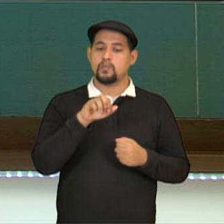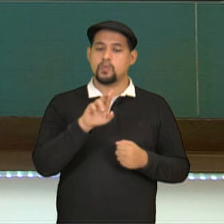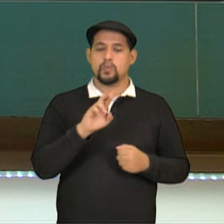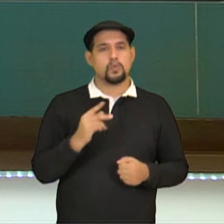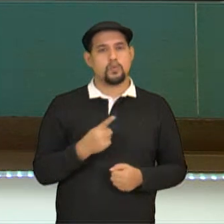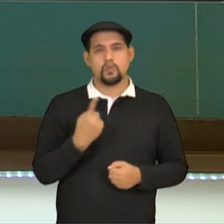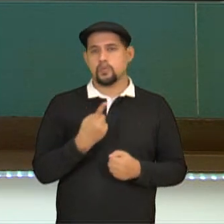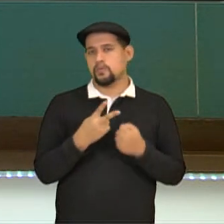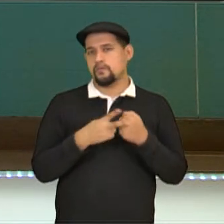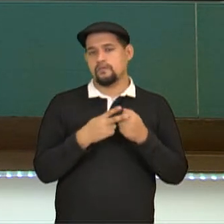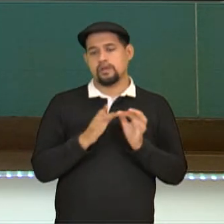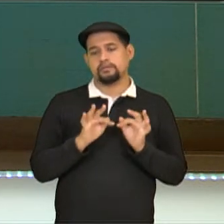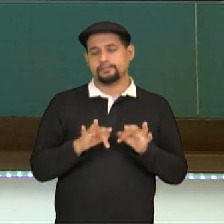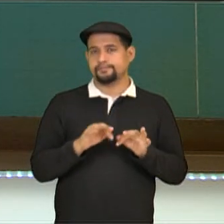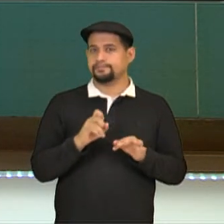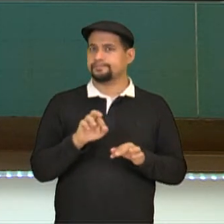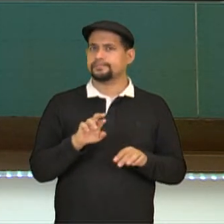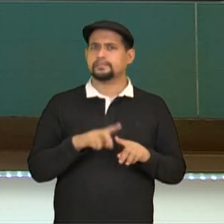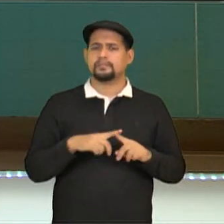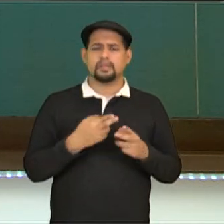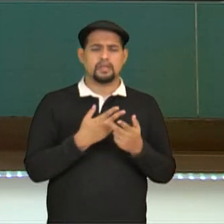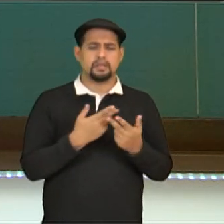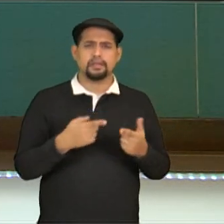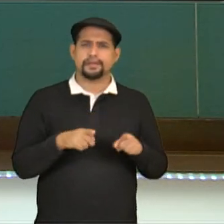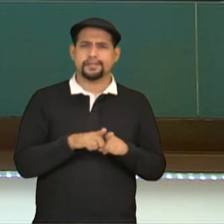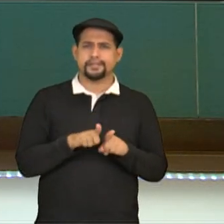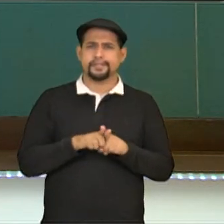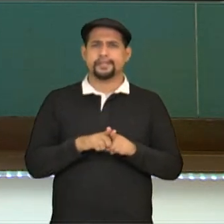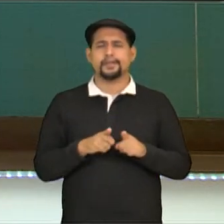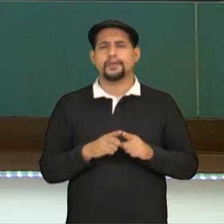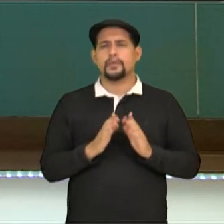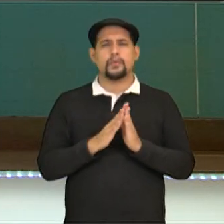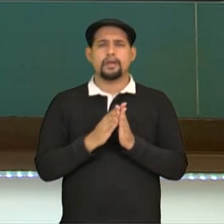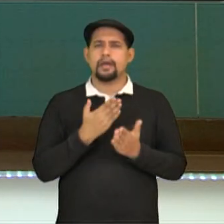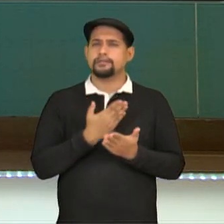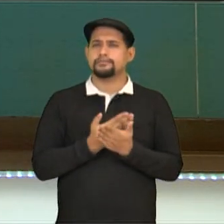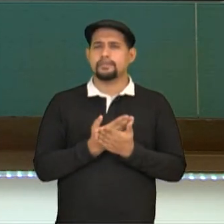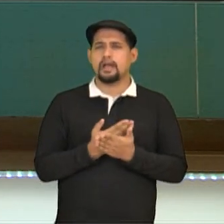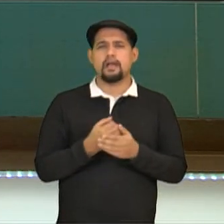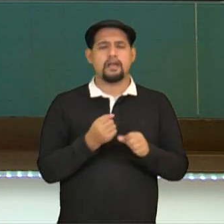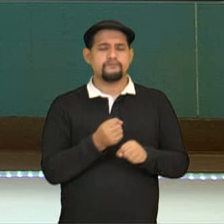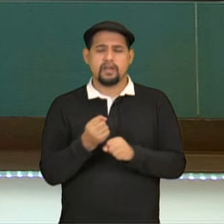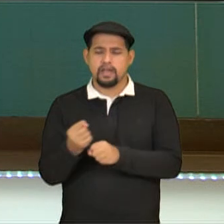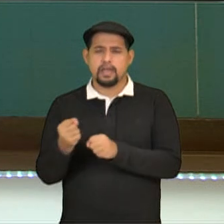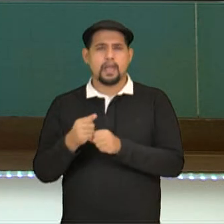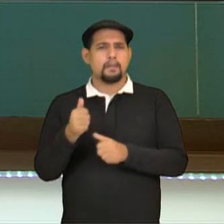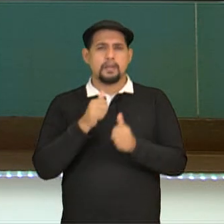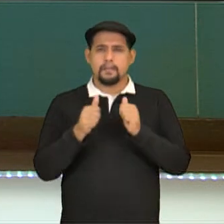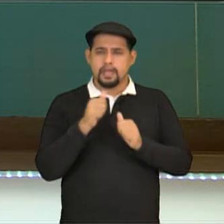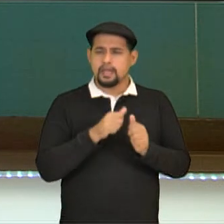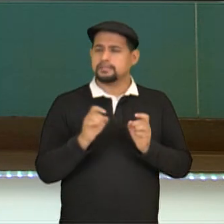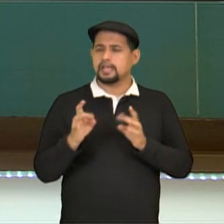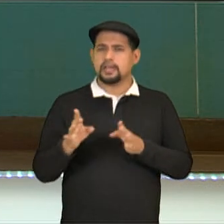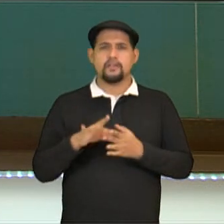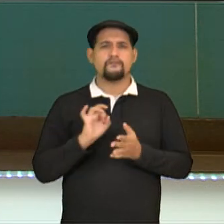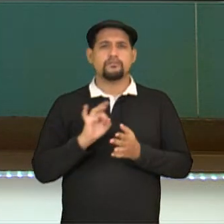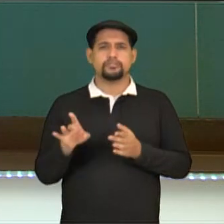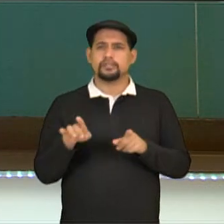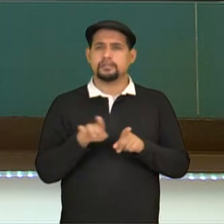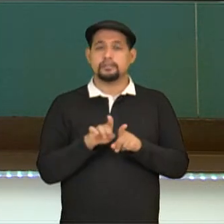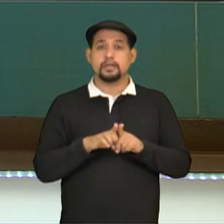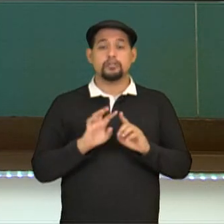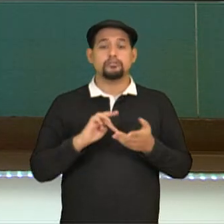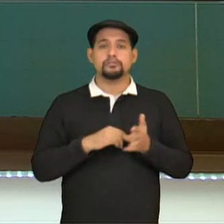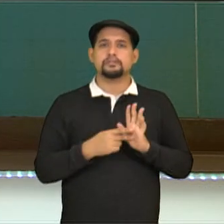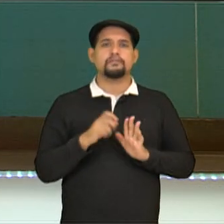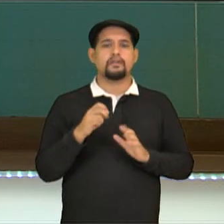único verbo que termina em or, né? Os demais, brincar, namorar, estudar, varrer, fazer, beber, sair, fugir, né,